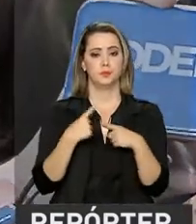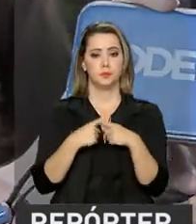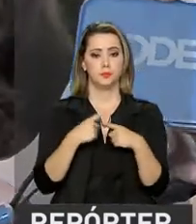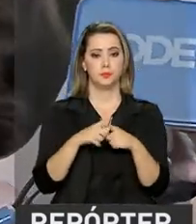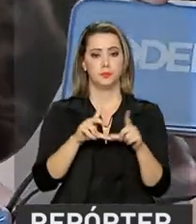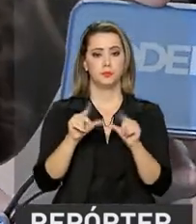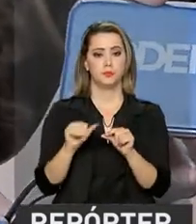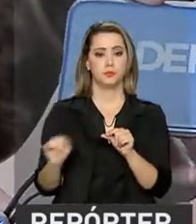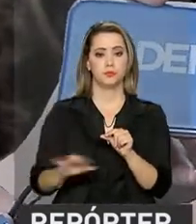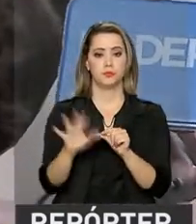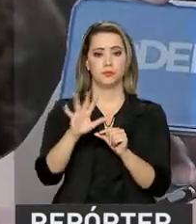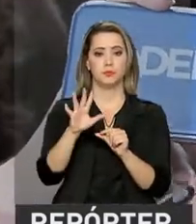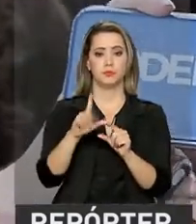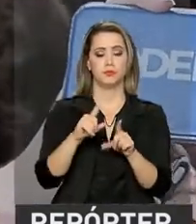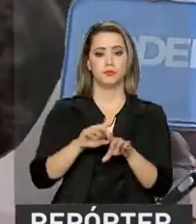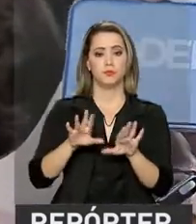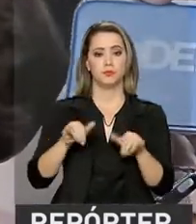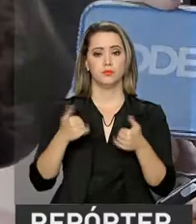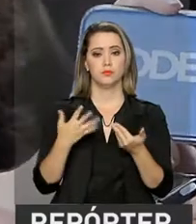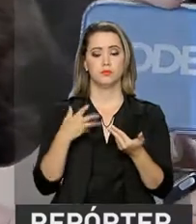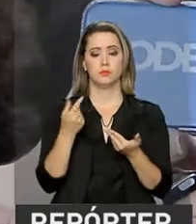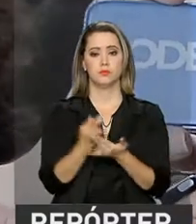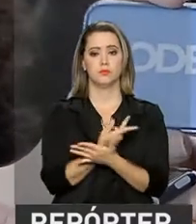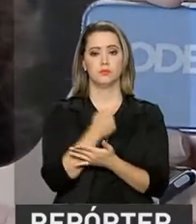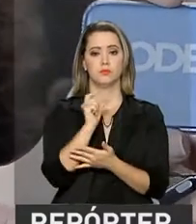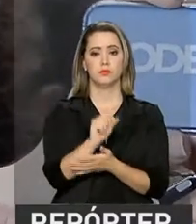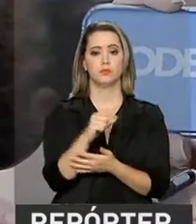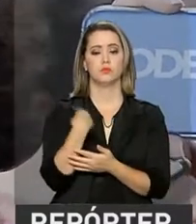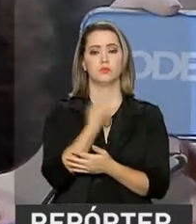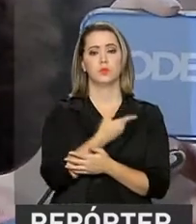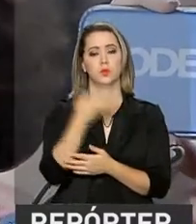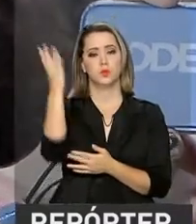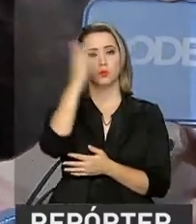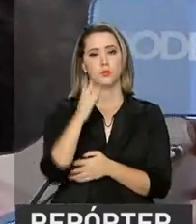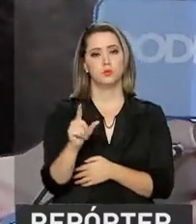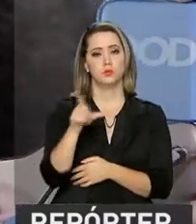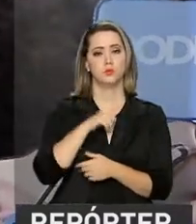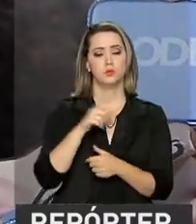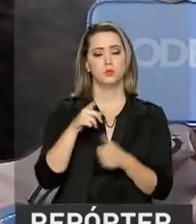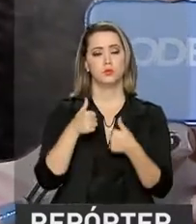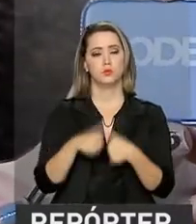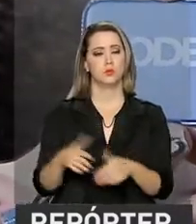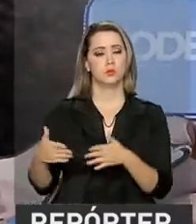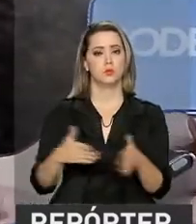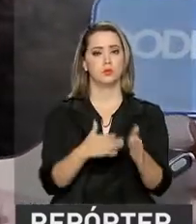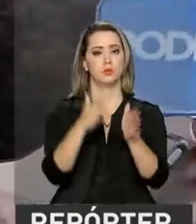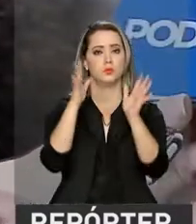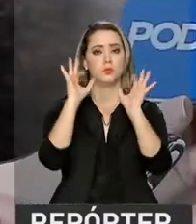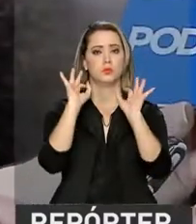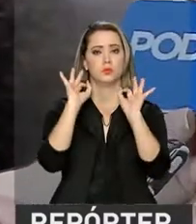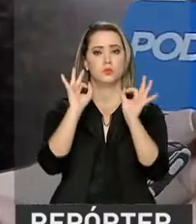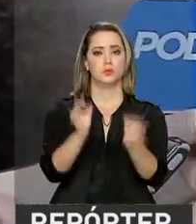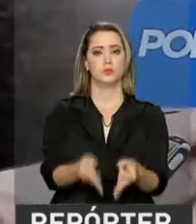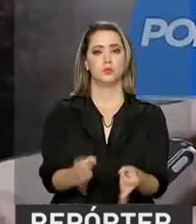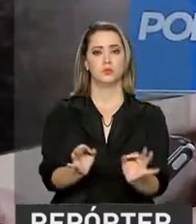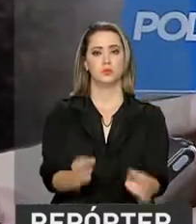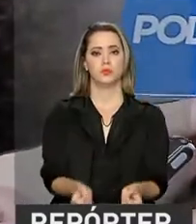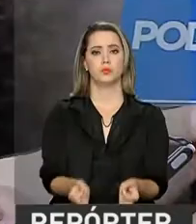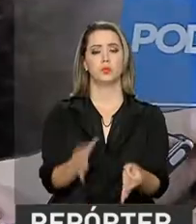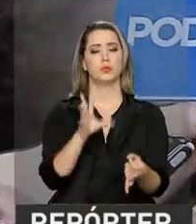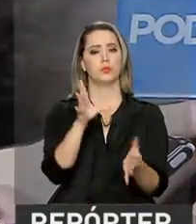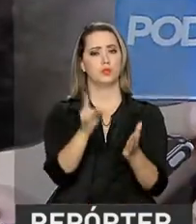da inflação e portanto tudo isso faz com que o brasil esteja na rota certa com todas as condições agora